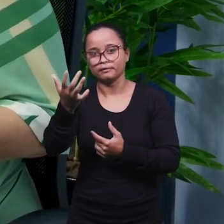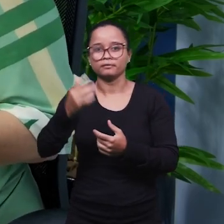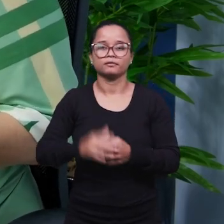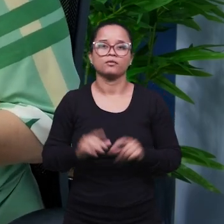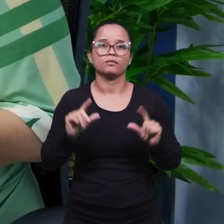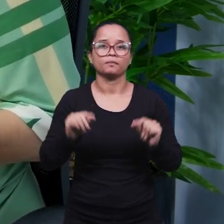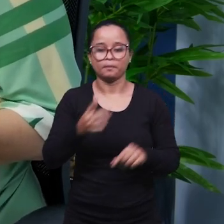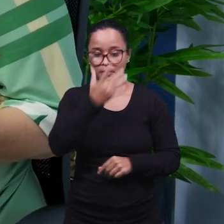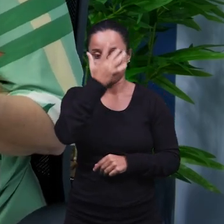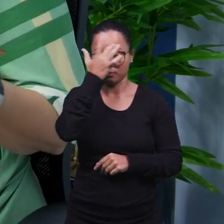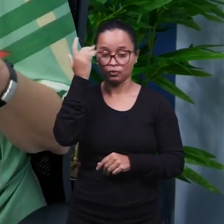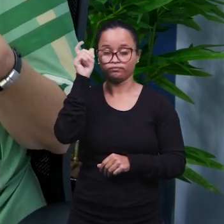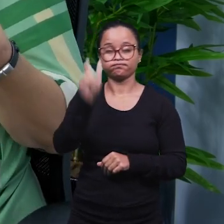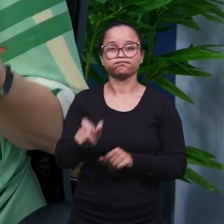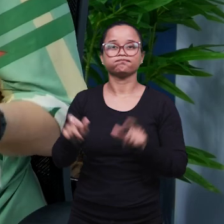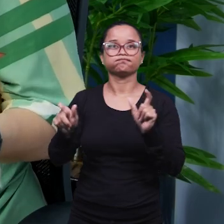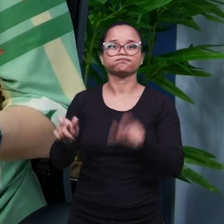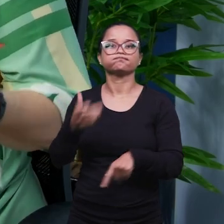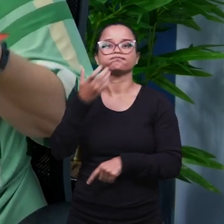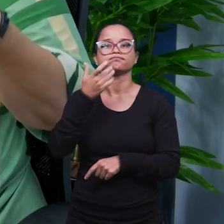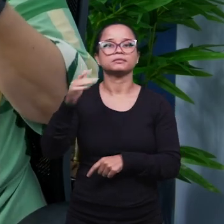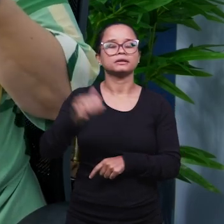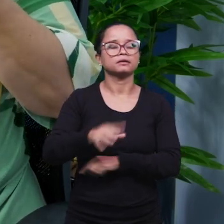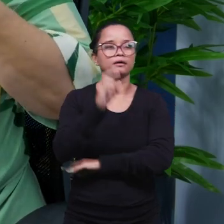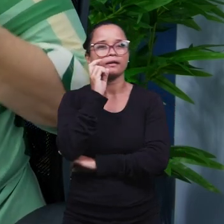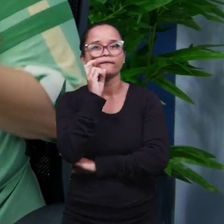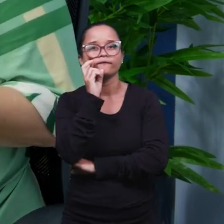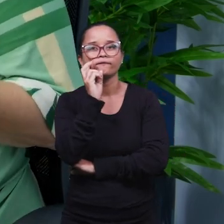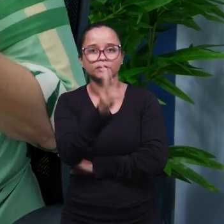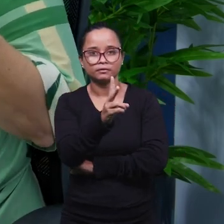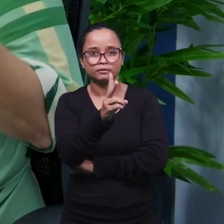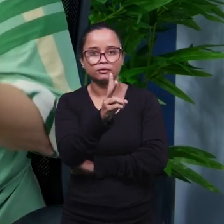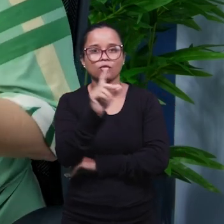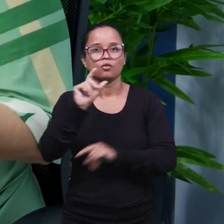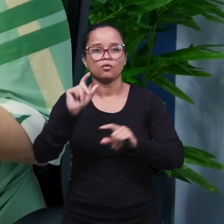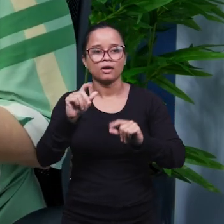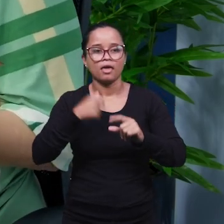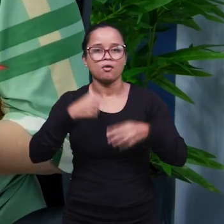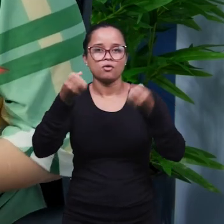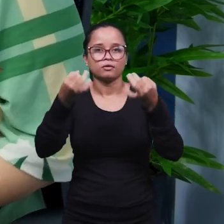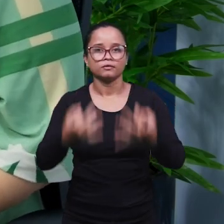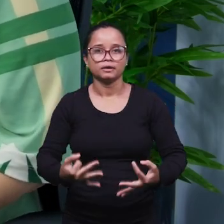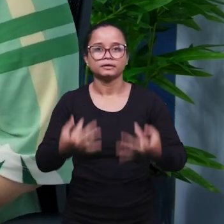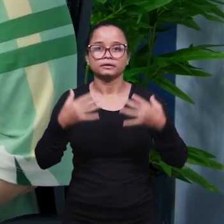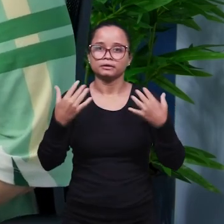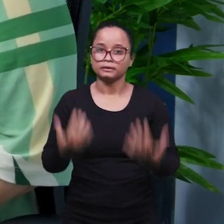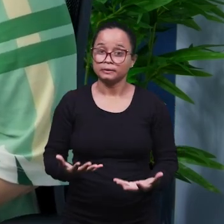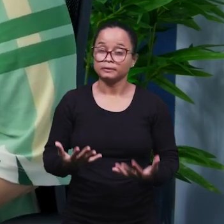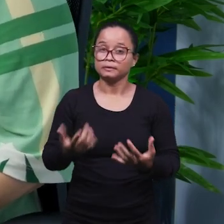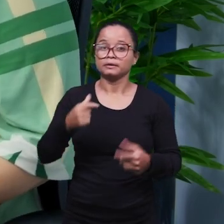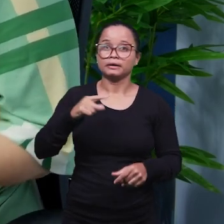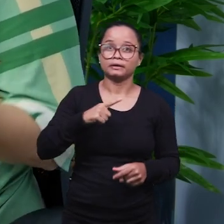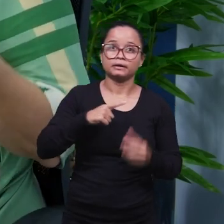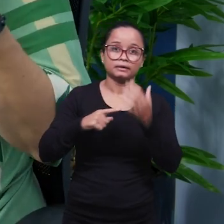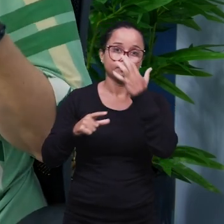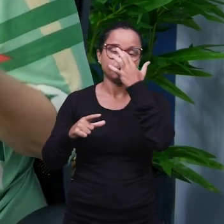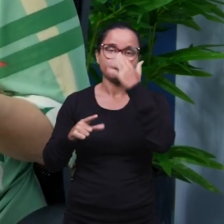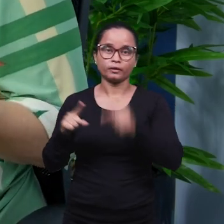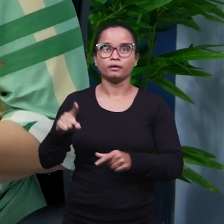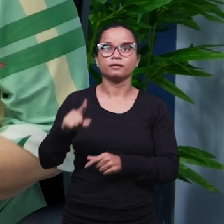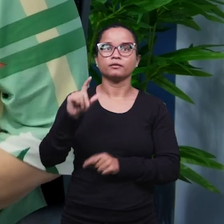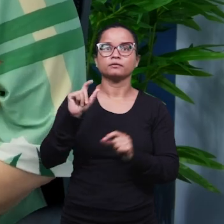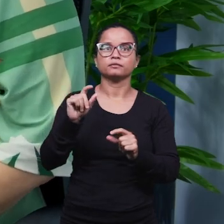para as pessoas, né, a criança visualizar o que eu estou dizendo. Então, é um reforço o